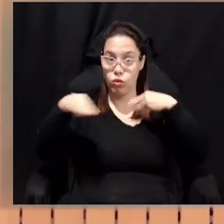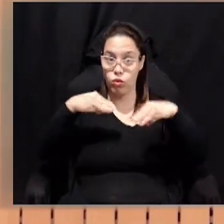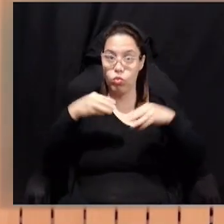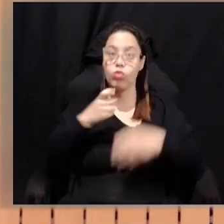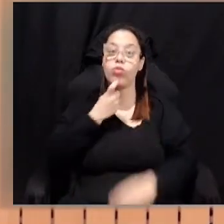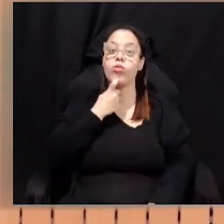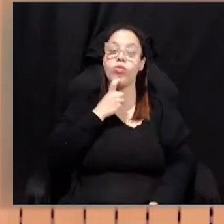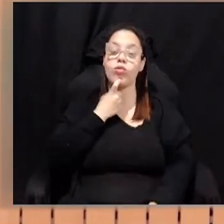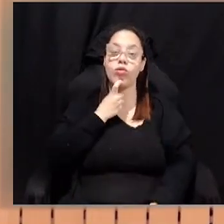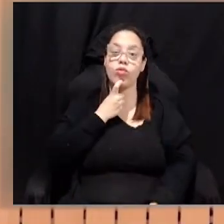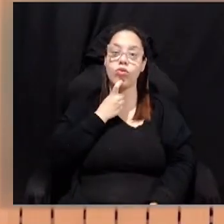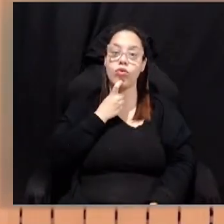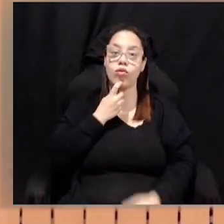meio a uma família desmontada, pobre,